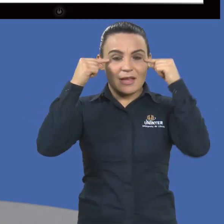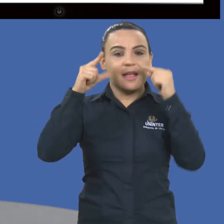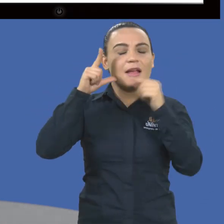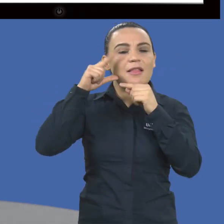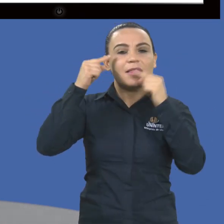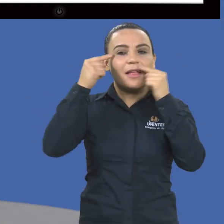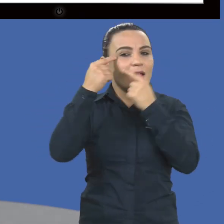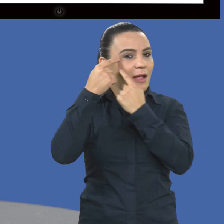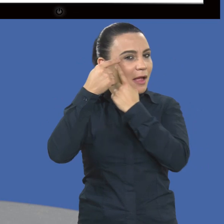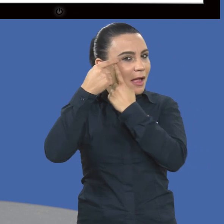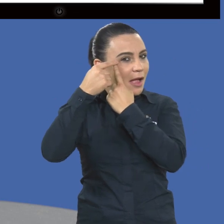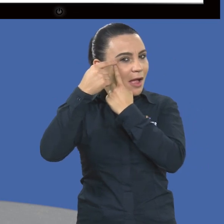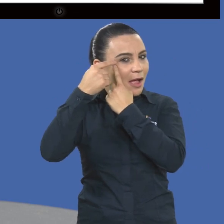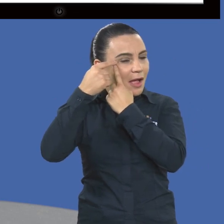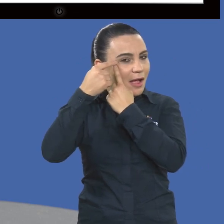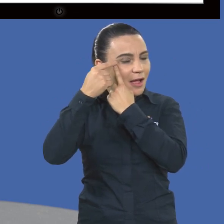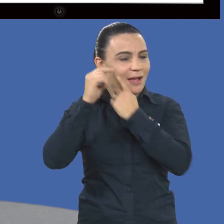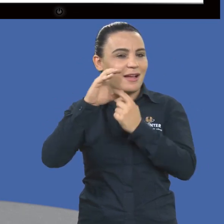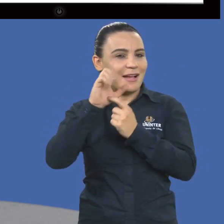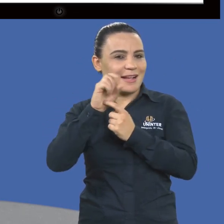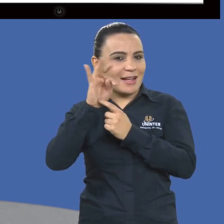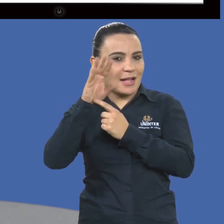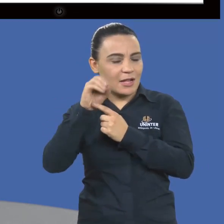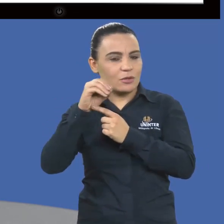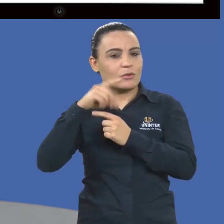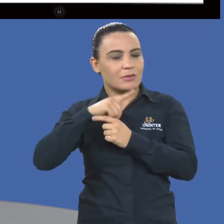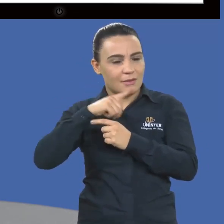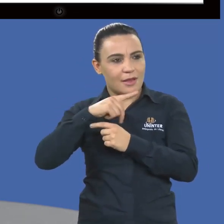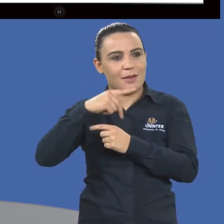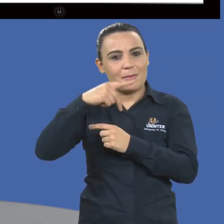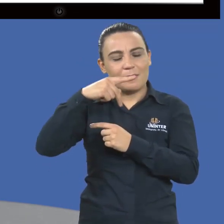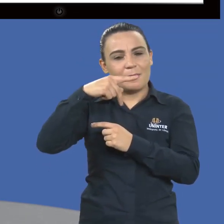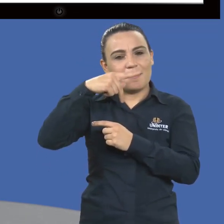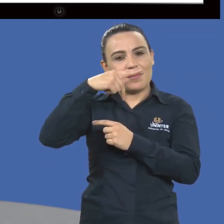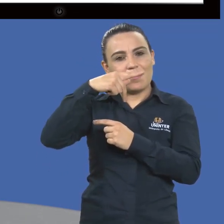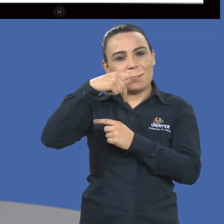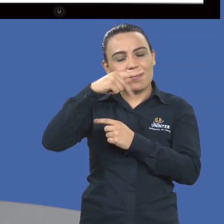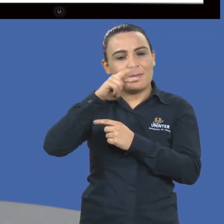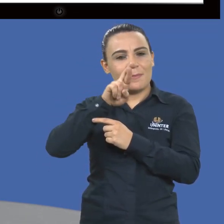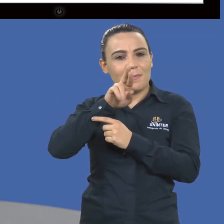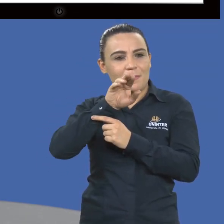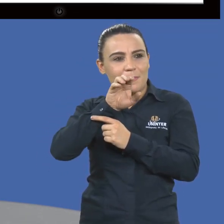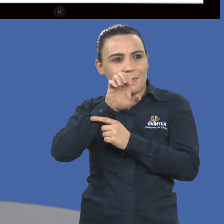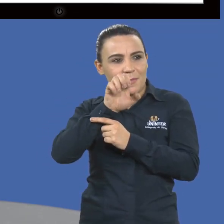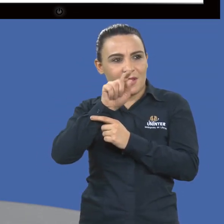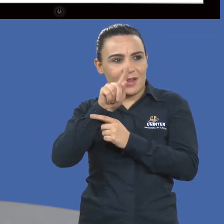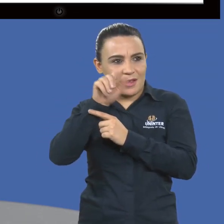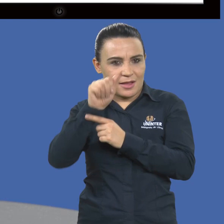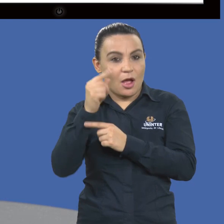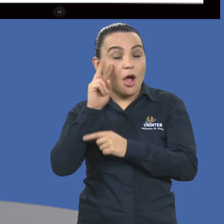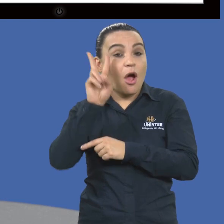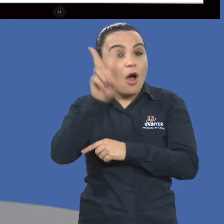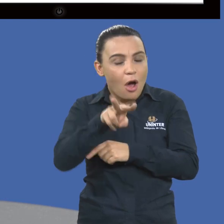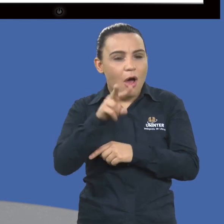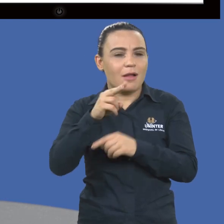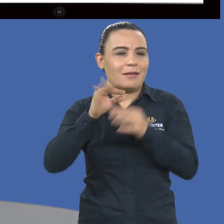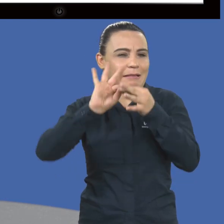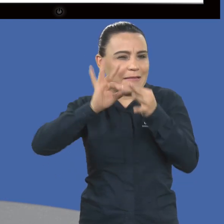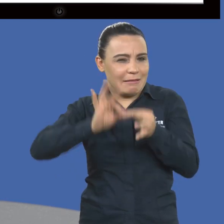tem uma pregazinha no canto dos olhos, que é o slide que nós vamos mostrar em